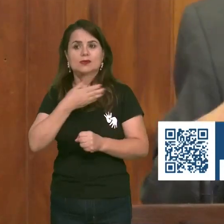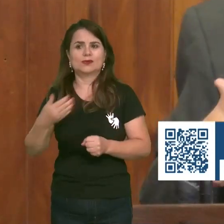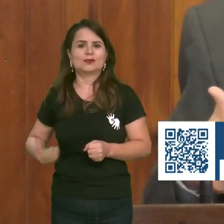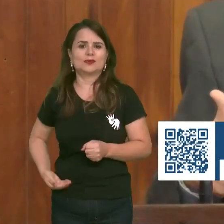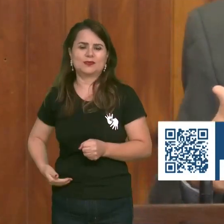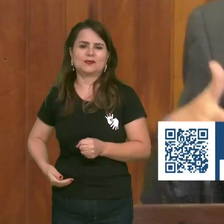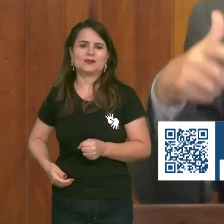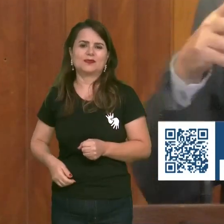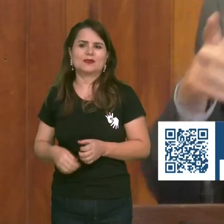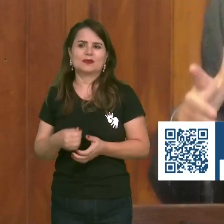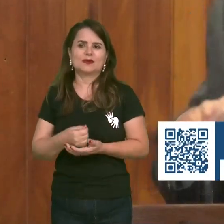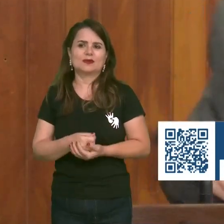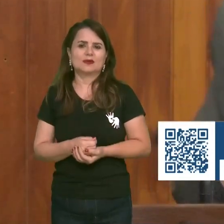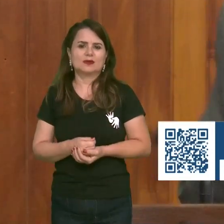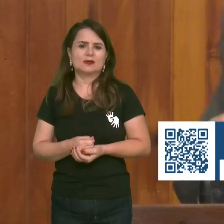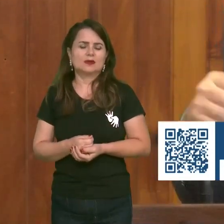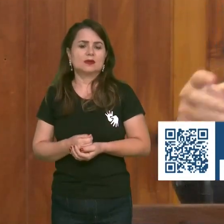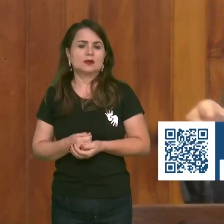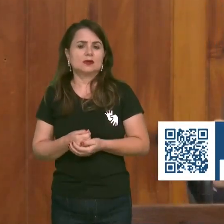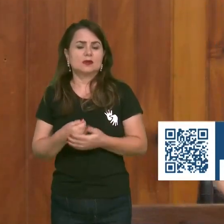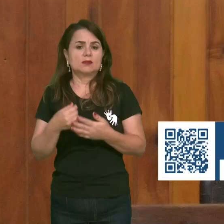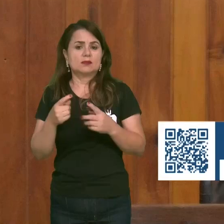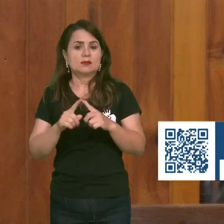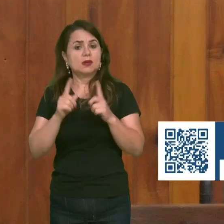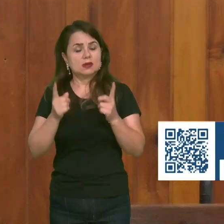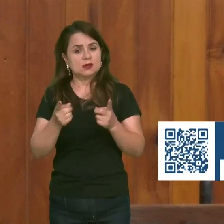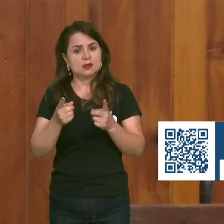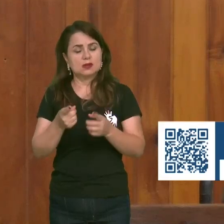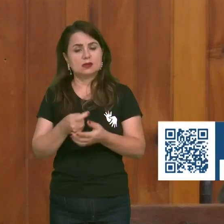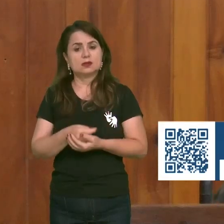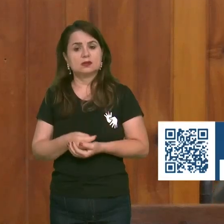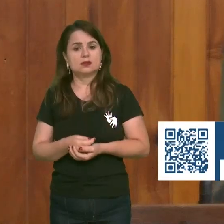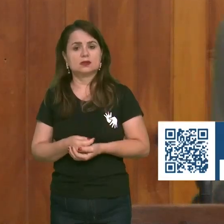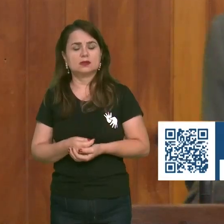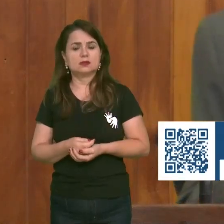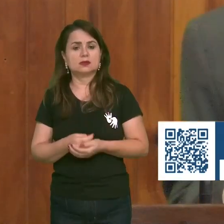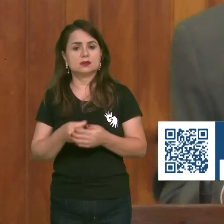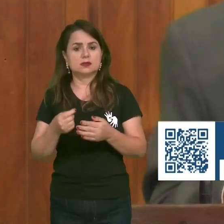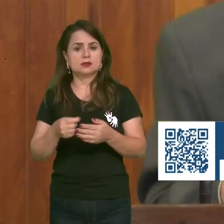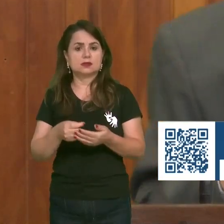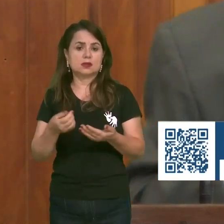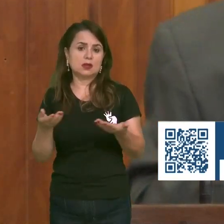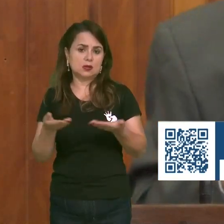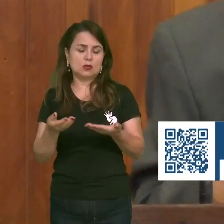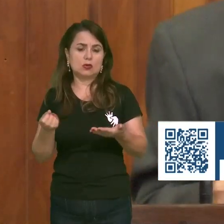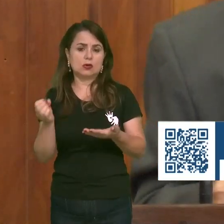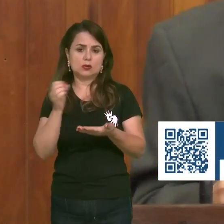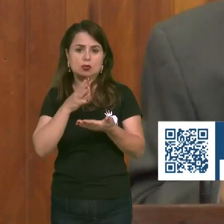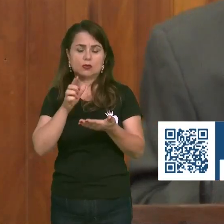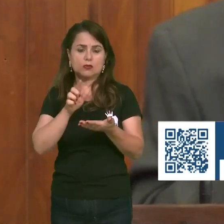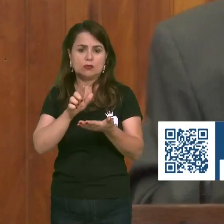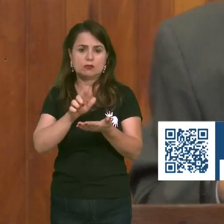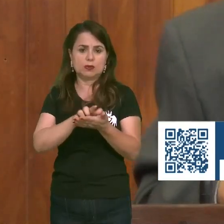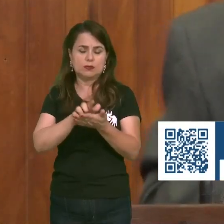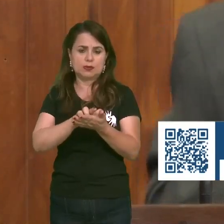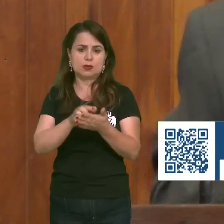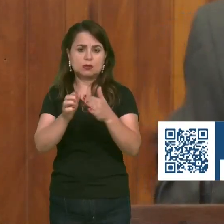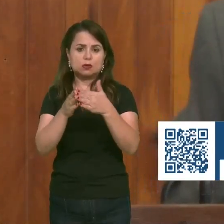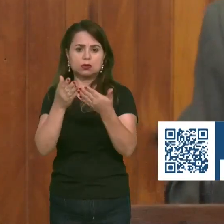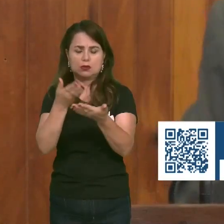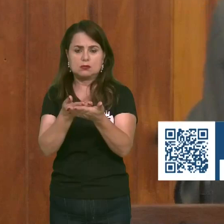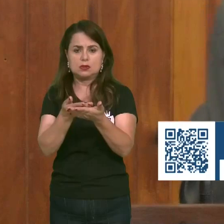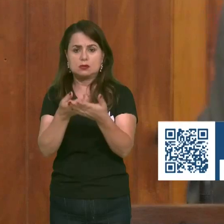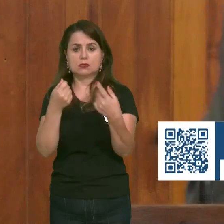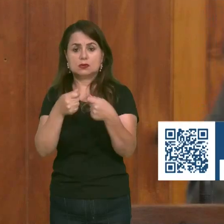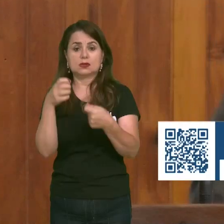acertar essa situação mas lei do engano não fez e eu faço esse meu requerimento que há uma urgência